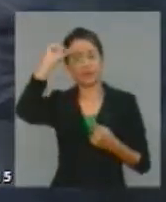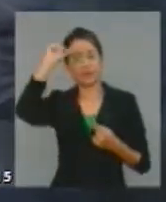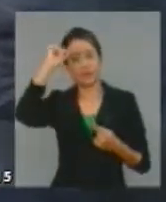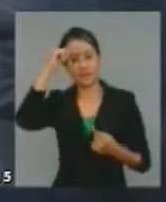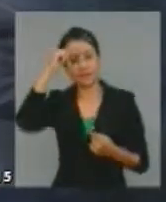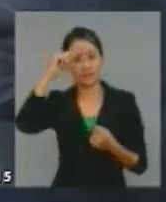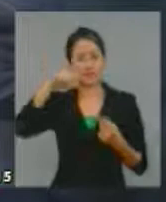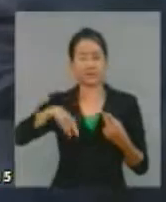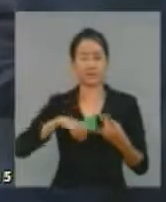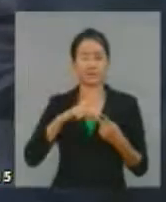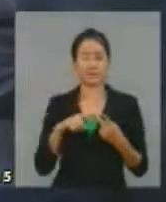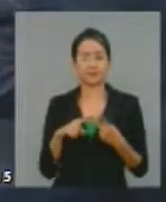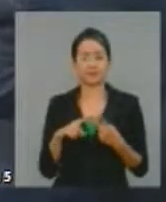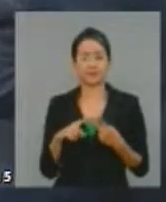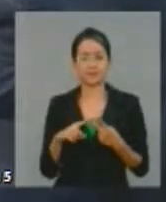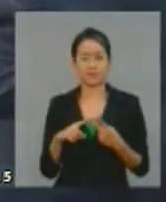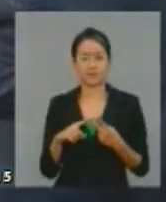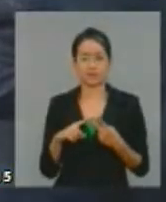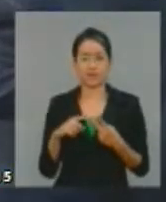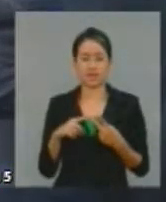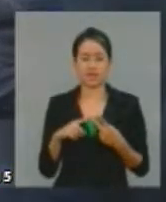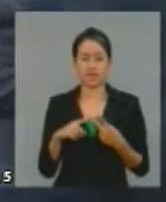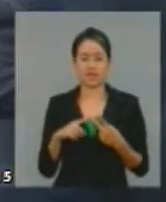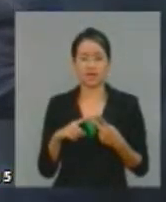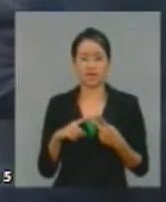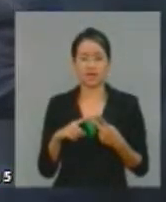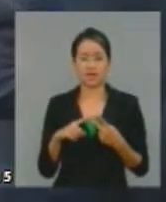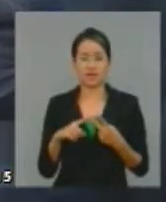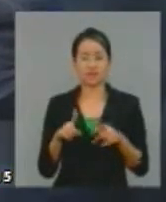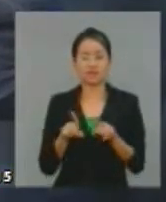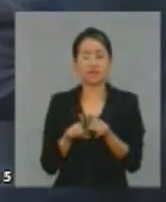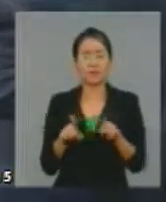é. Pois é, mas eu digo, era muito mais nos negros, nos menos